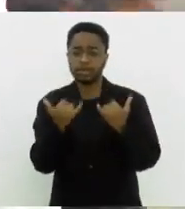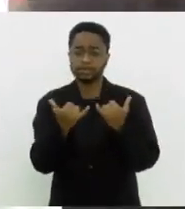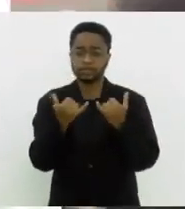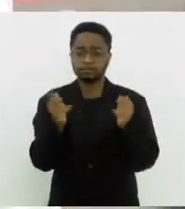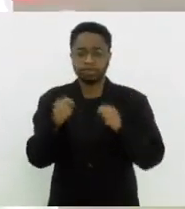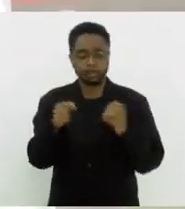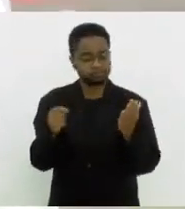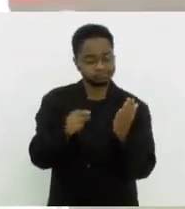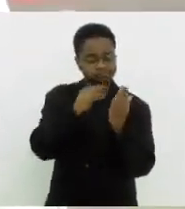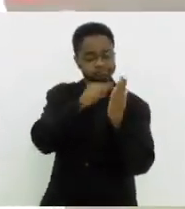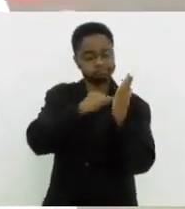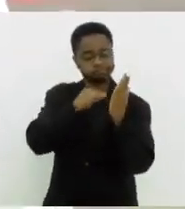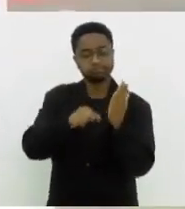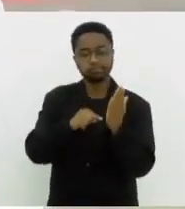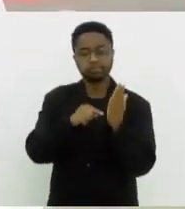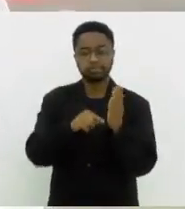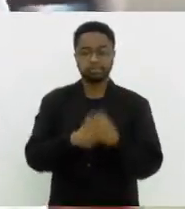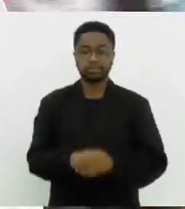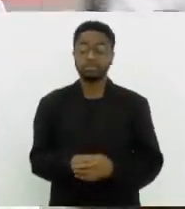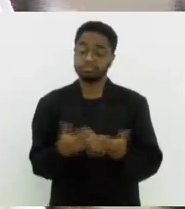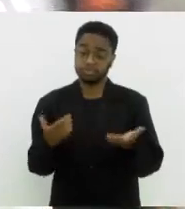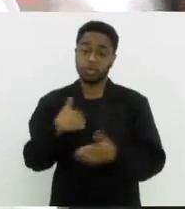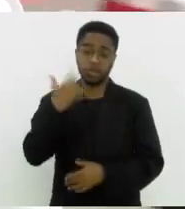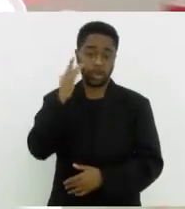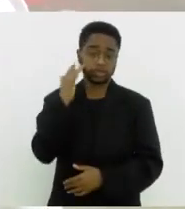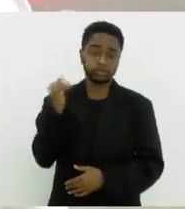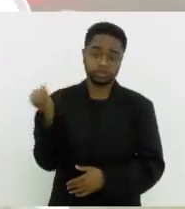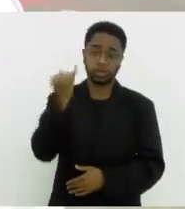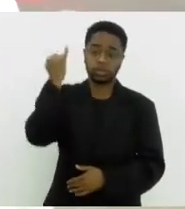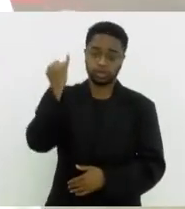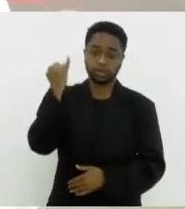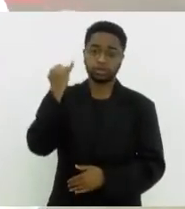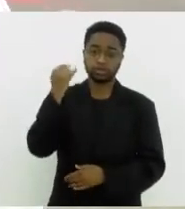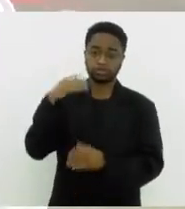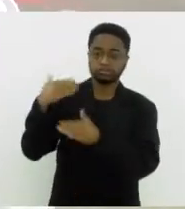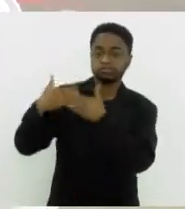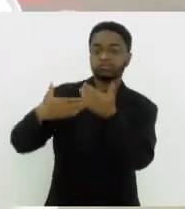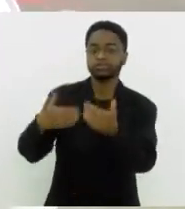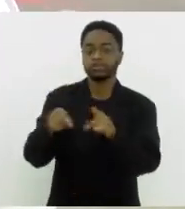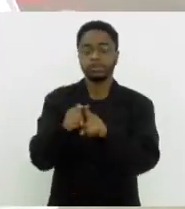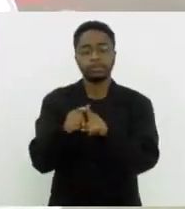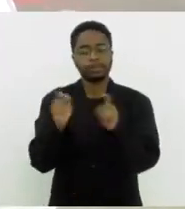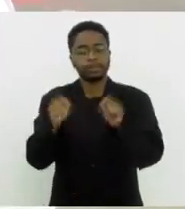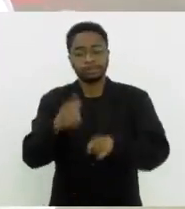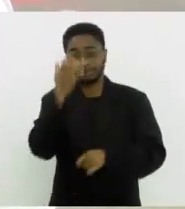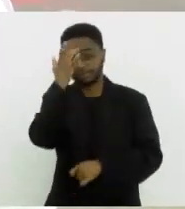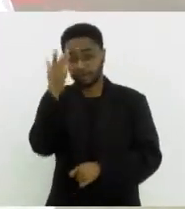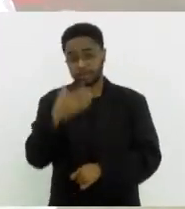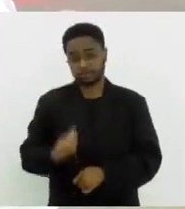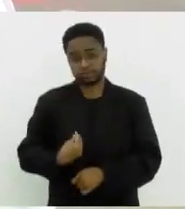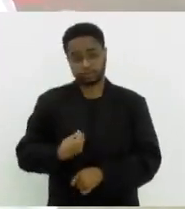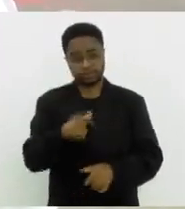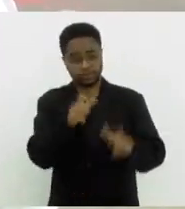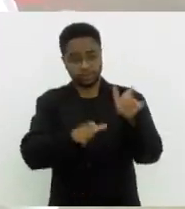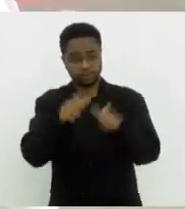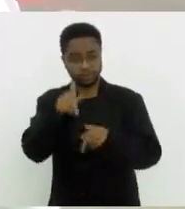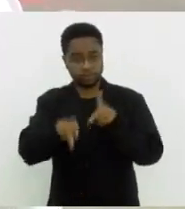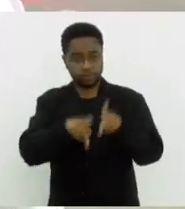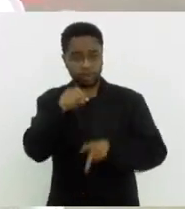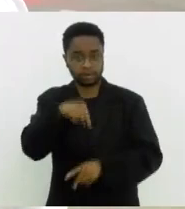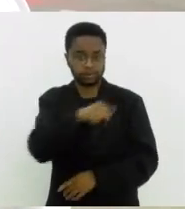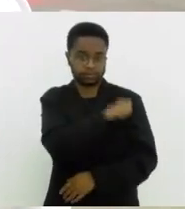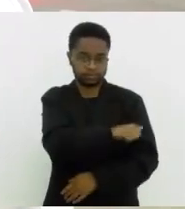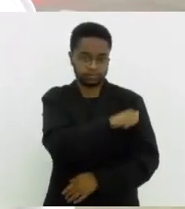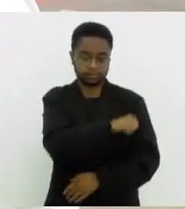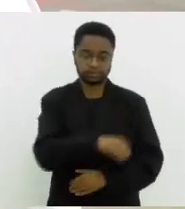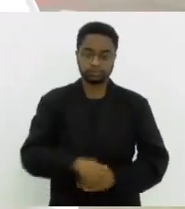mão. Acho que isso é um golaço importante demais, facilita a vida da população do estado do Rio de Janeiro.